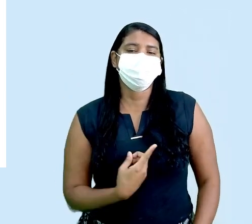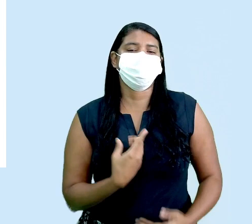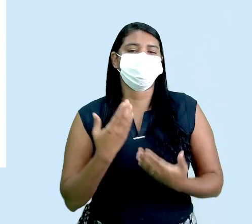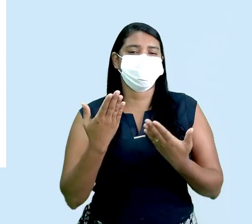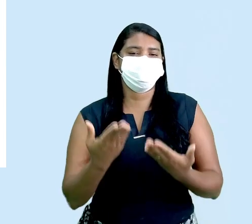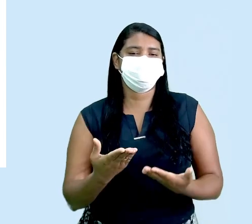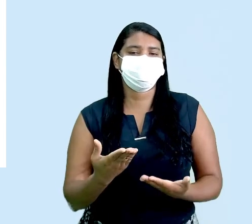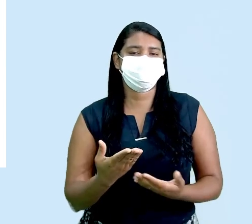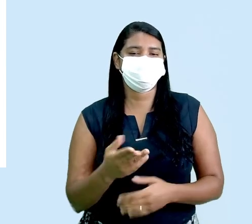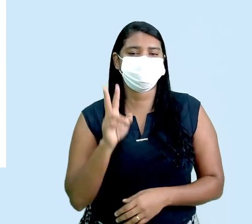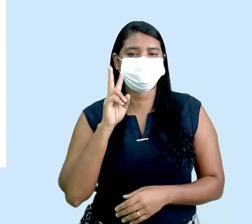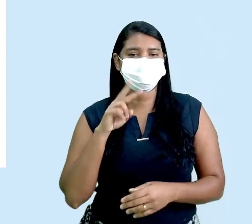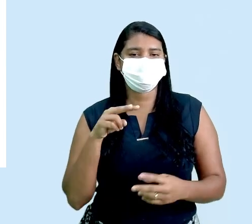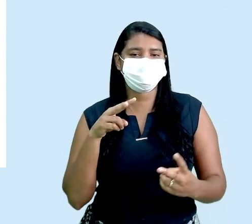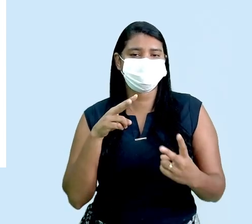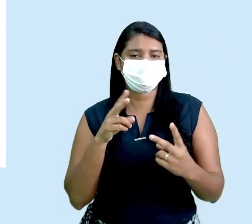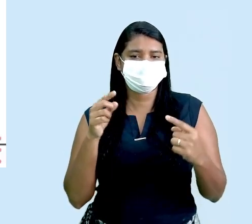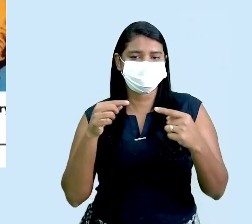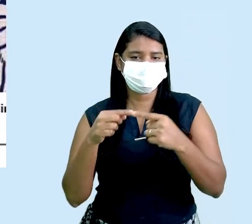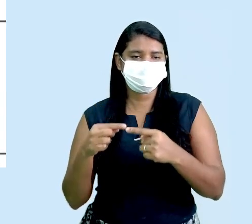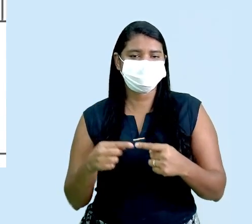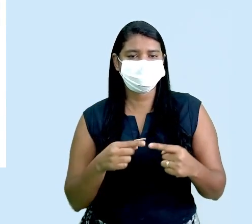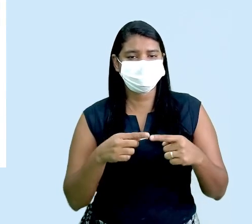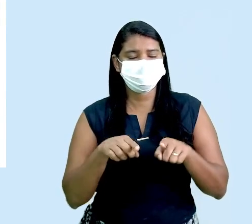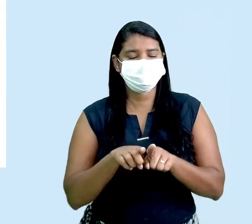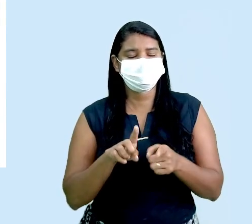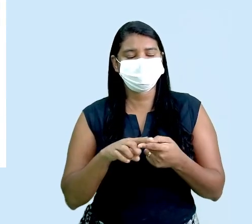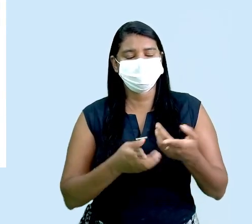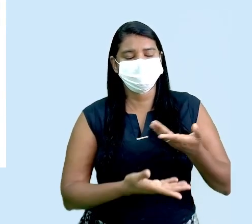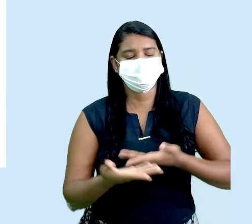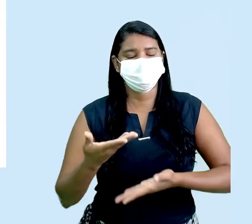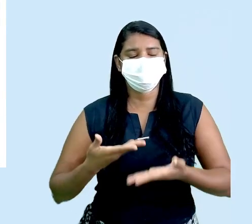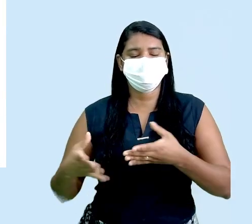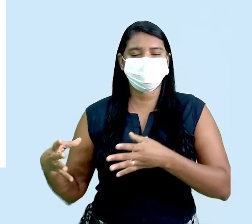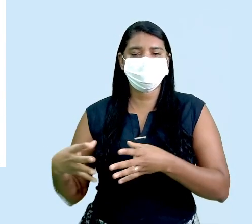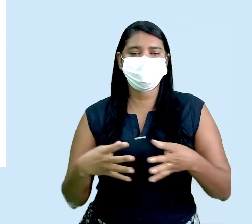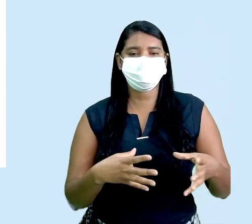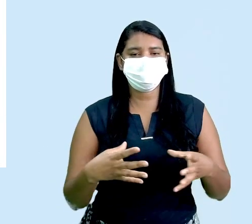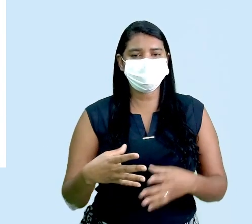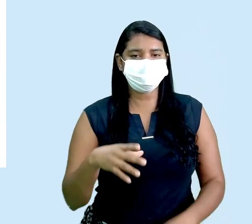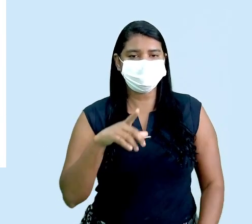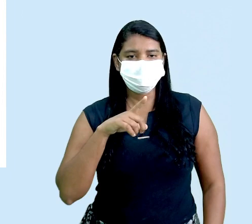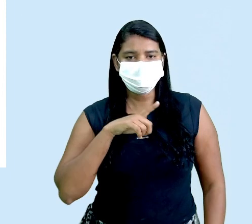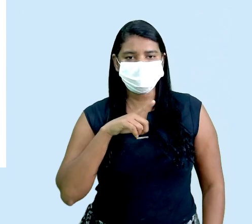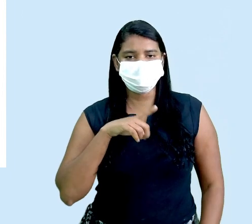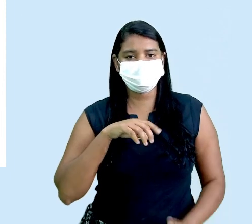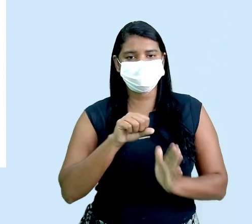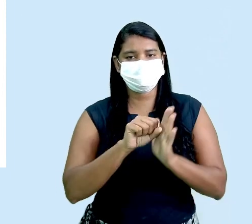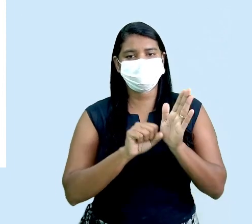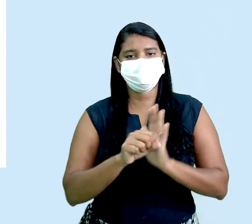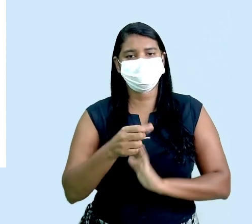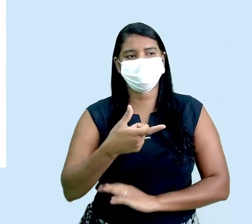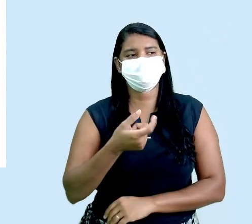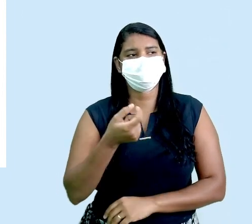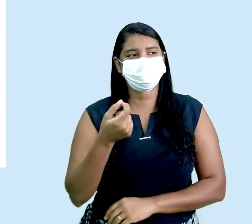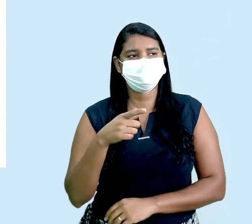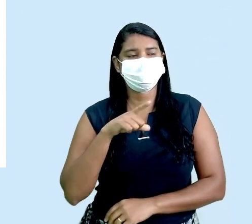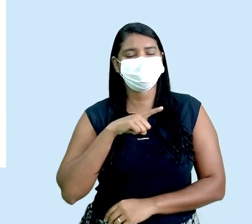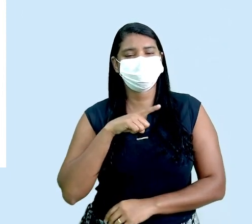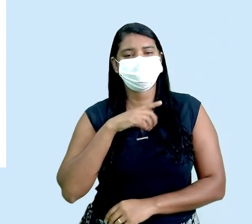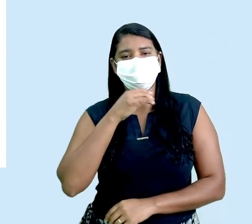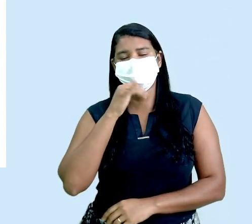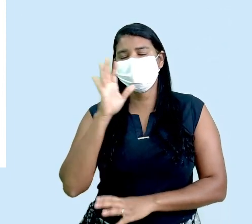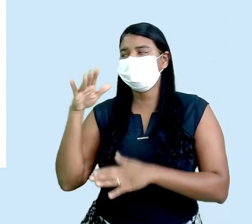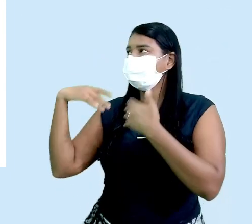vê essa integração, né? Então a gente também, a partir do século XX, vai ter